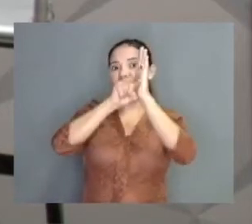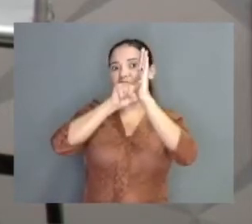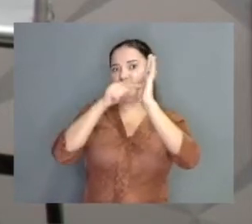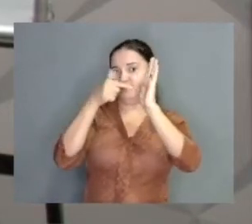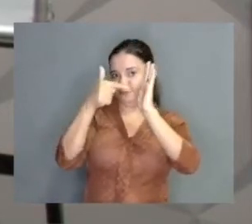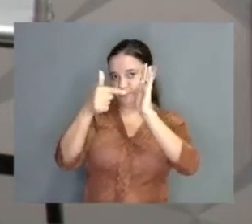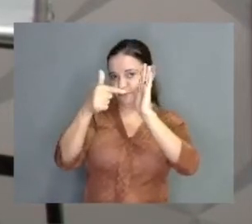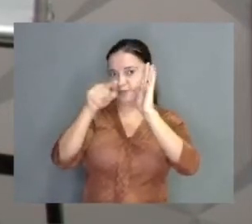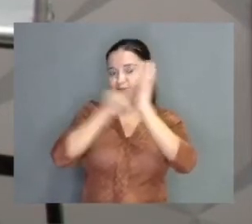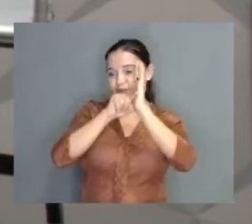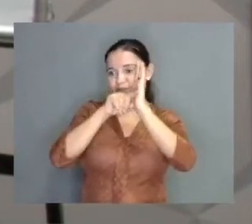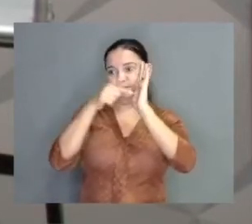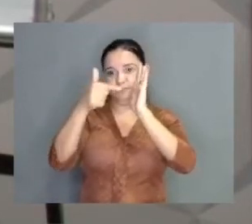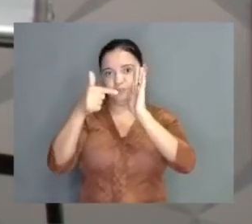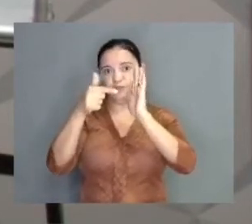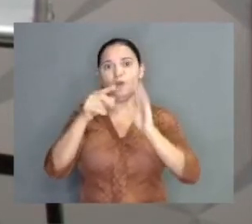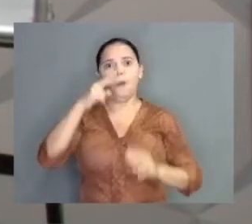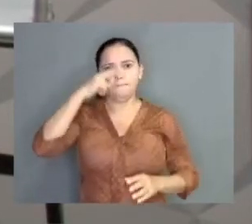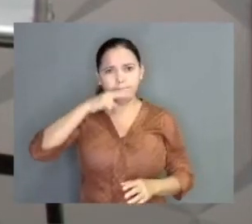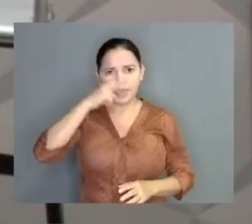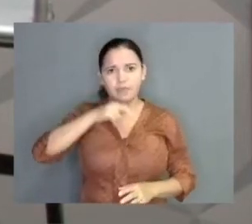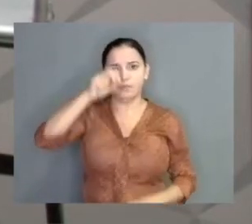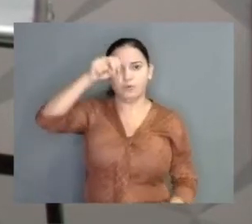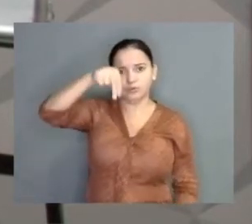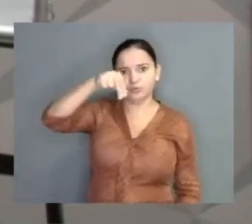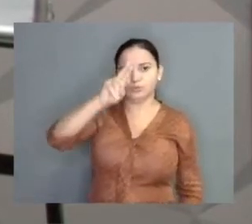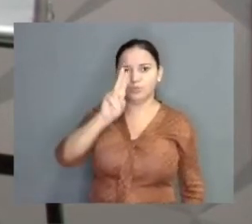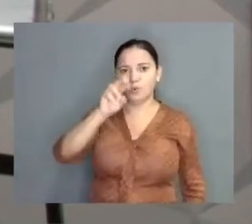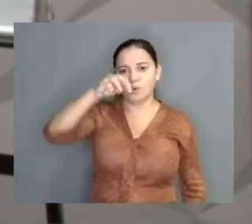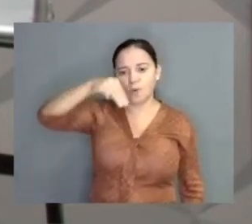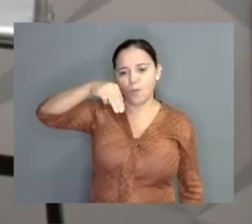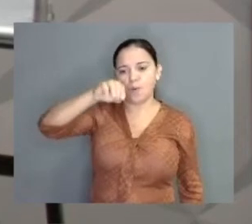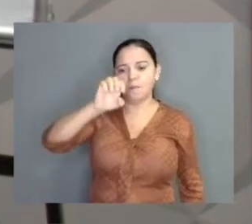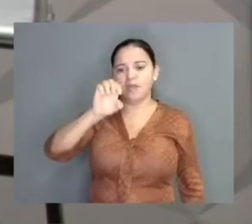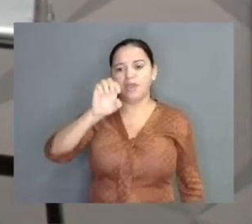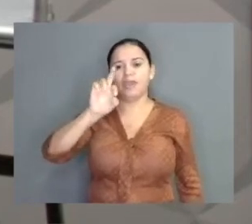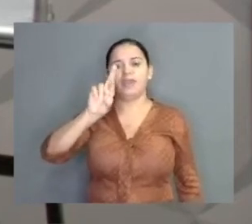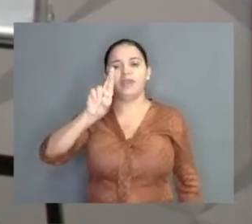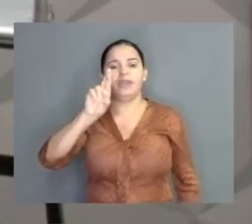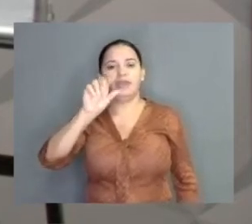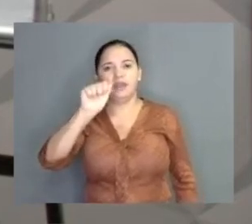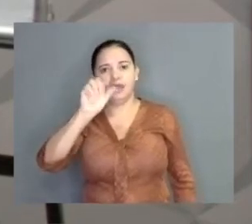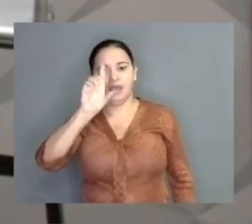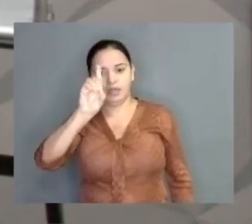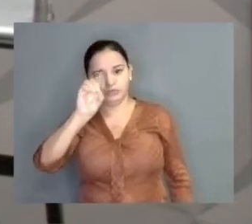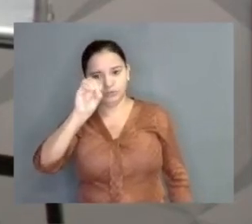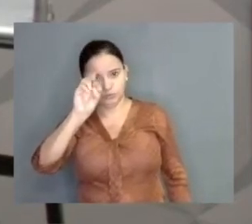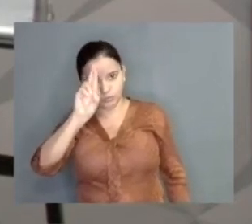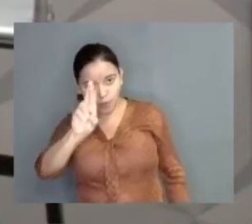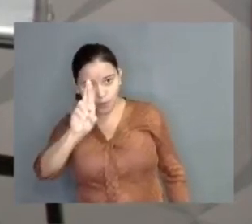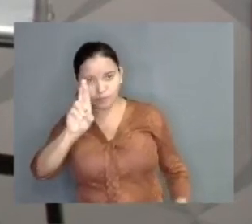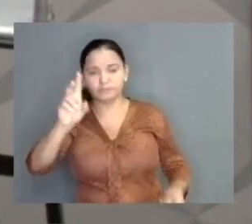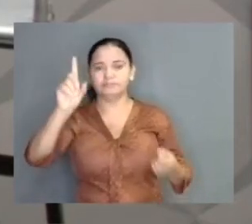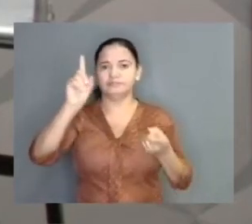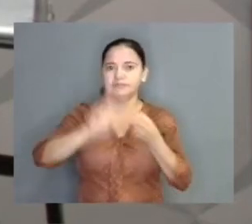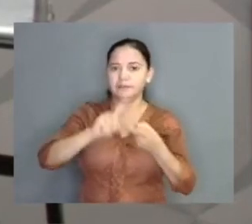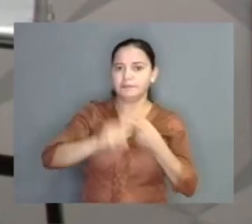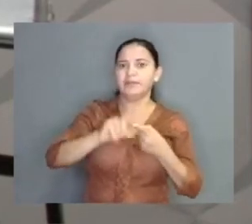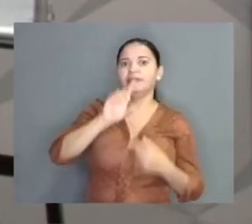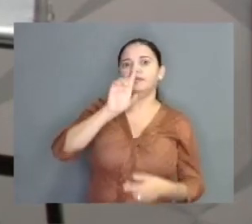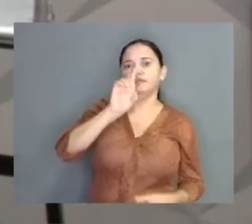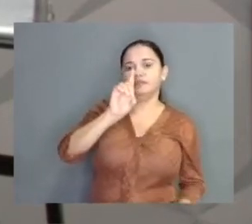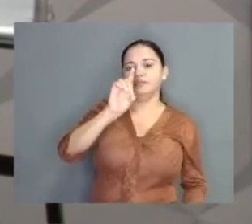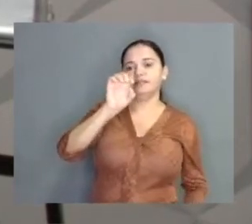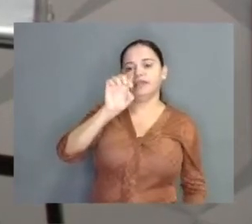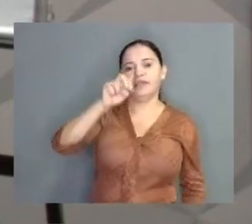o numerador e o denominador. Então, ó, olha aqui, ó, inverter, expoente negativo,